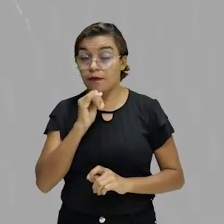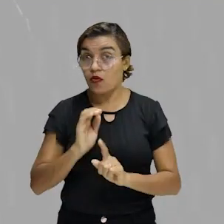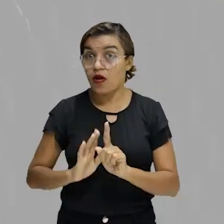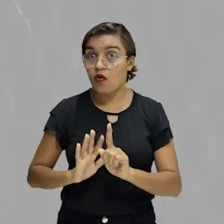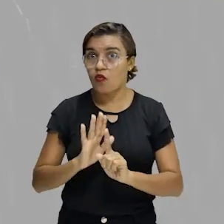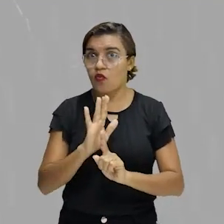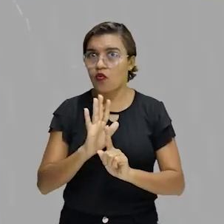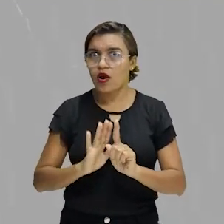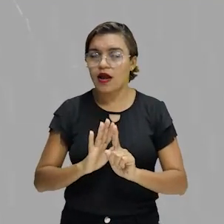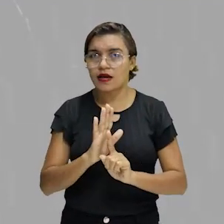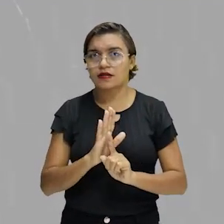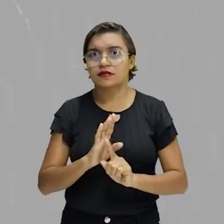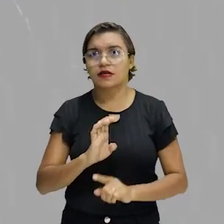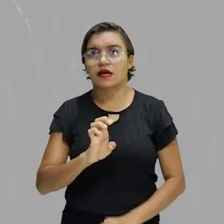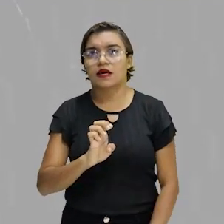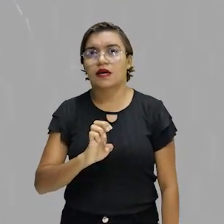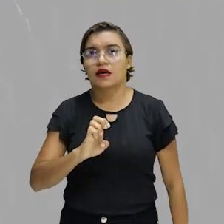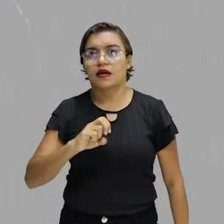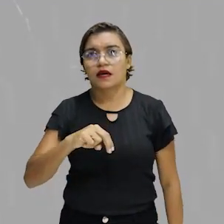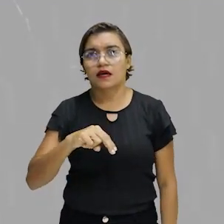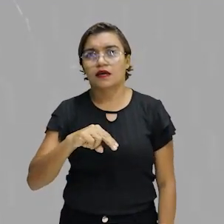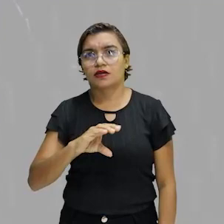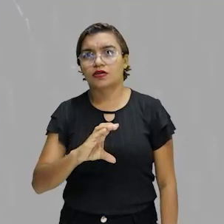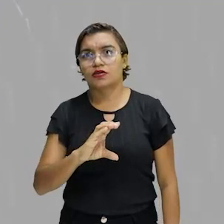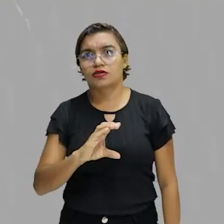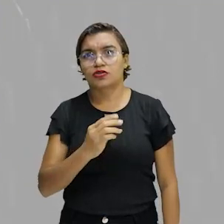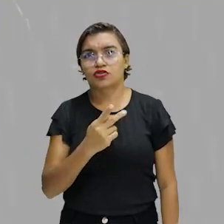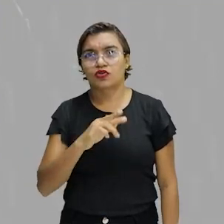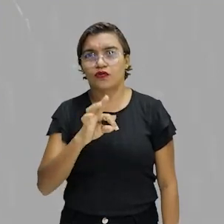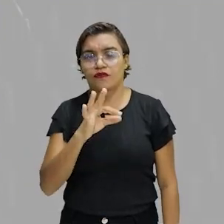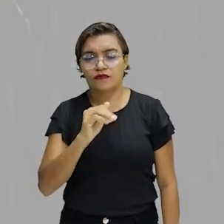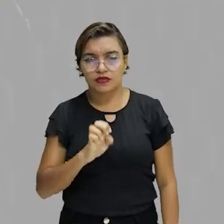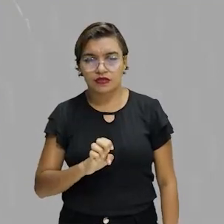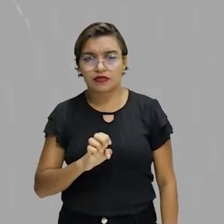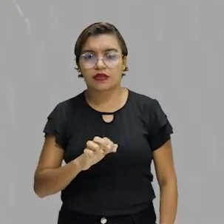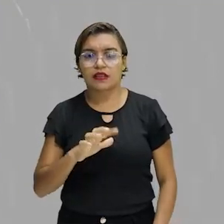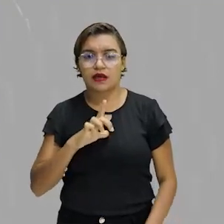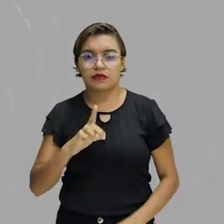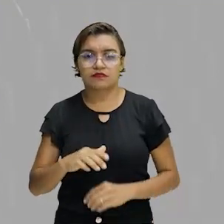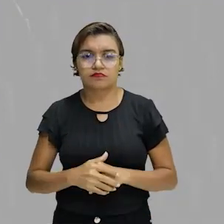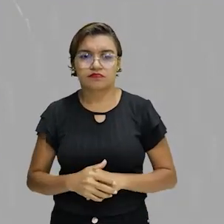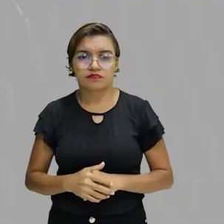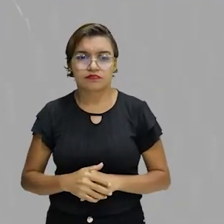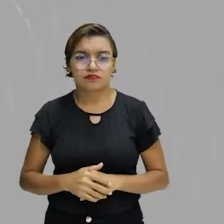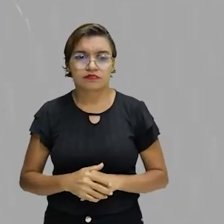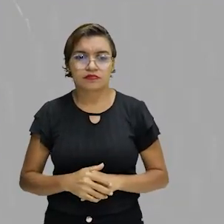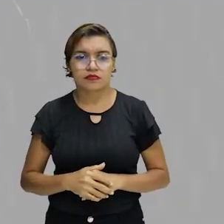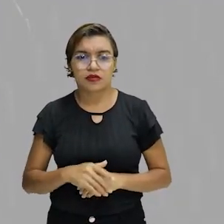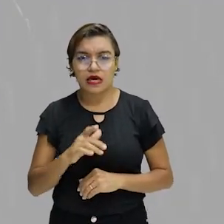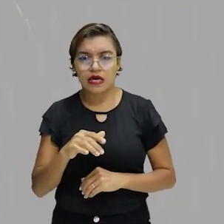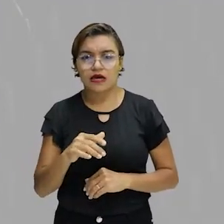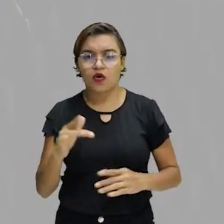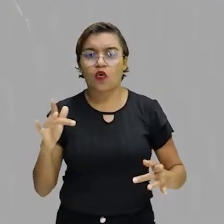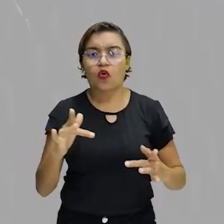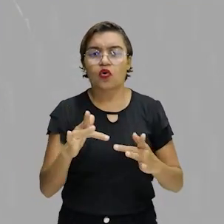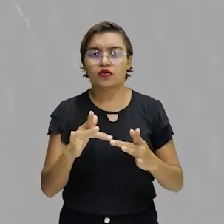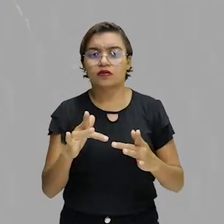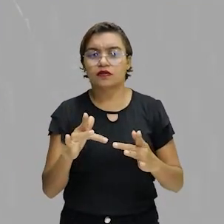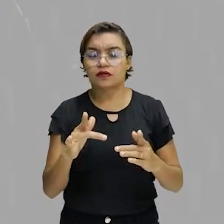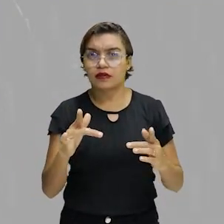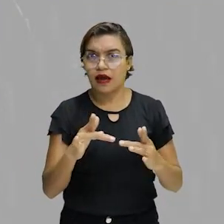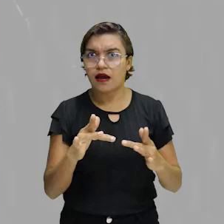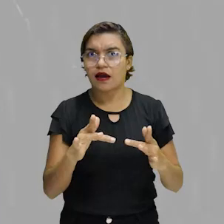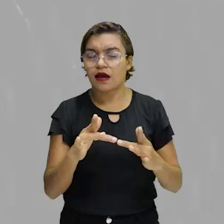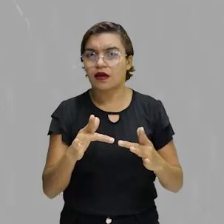gás ele vai escapar para a atmosfera e vai entrar em contato com a umidade do a que é a água gerando O H2